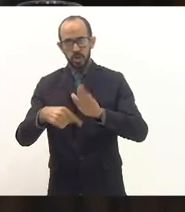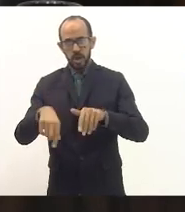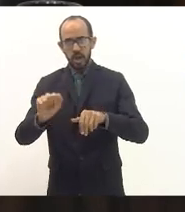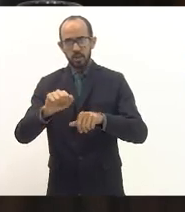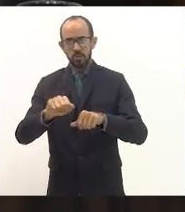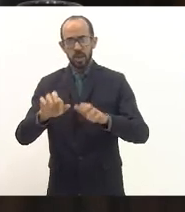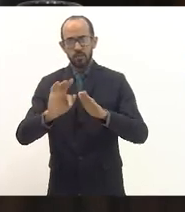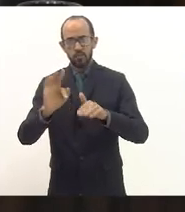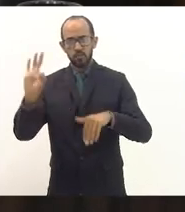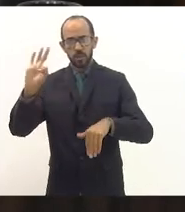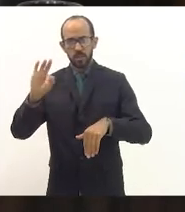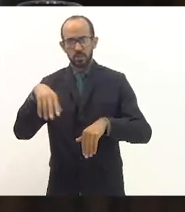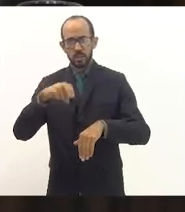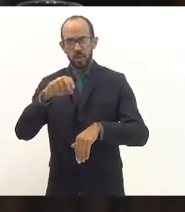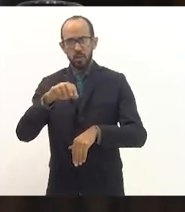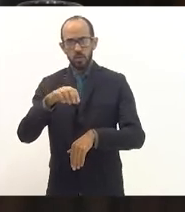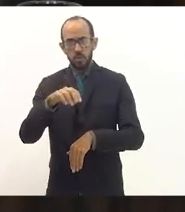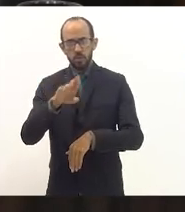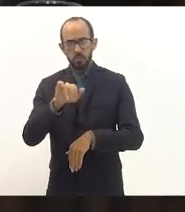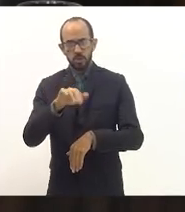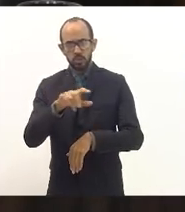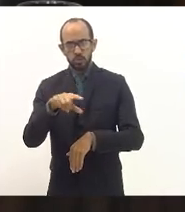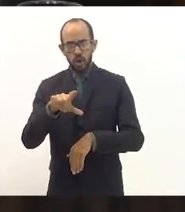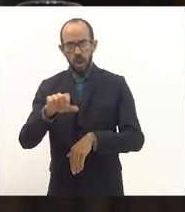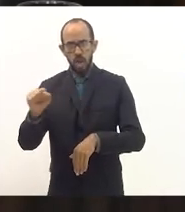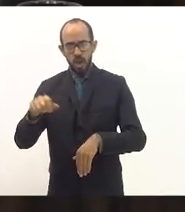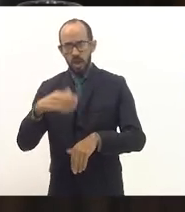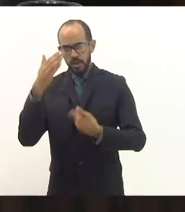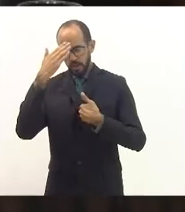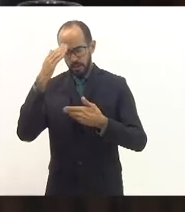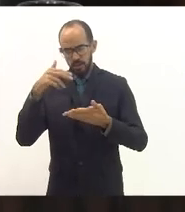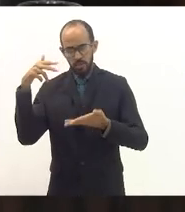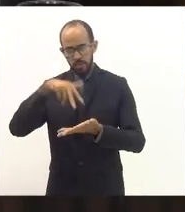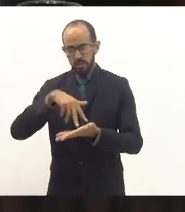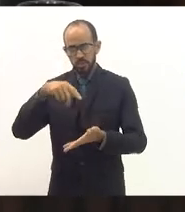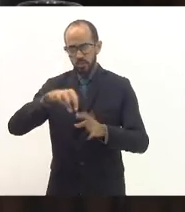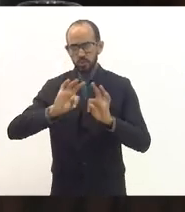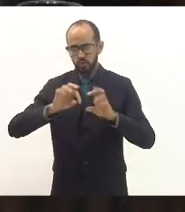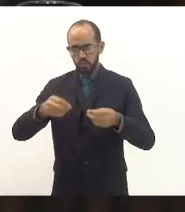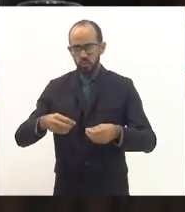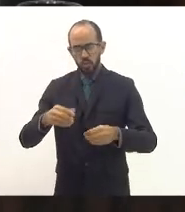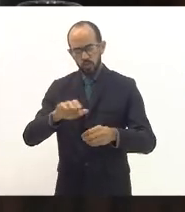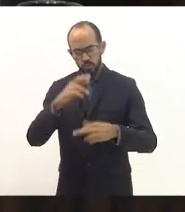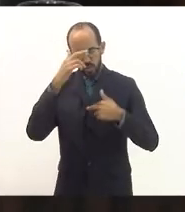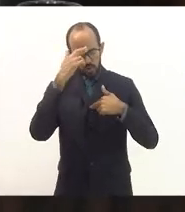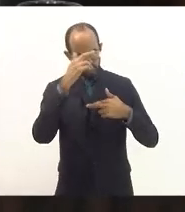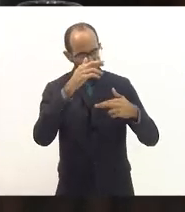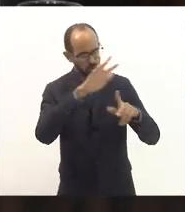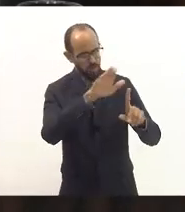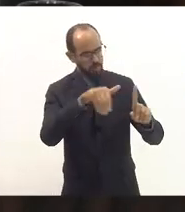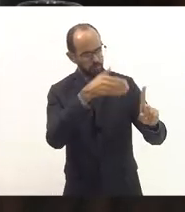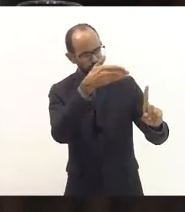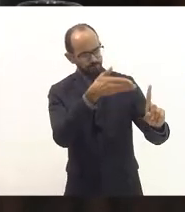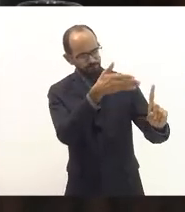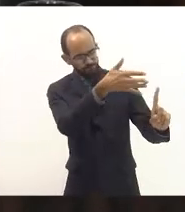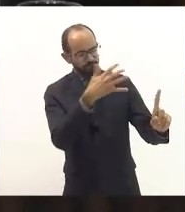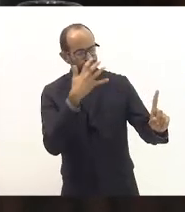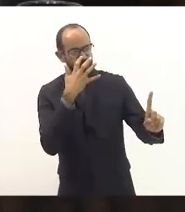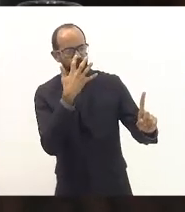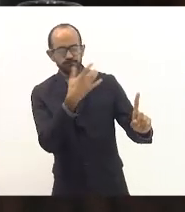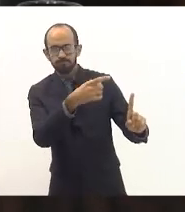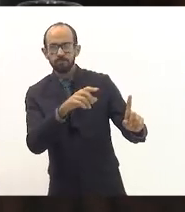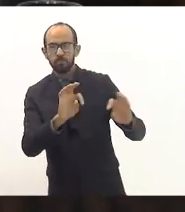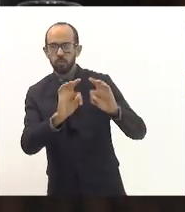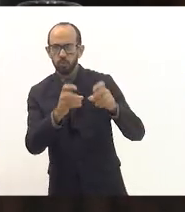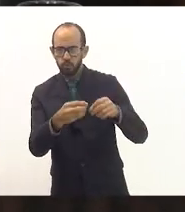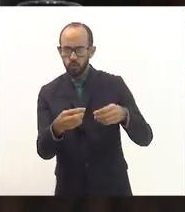Brizola. Finalizando, gostaria de agradecer a presença de todos, reiterar o nosso respeito e admiração pelos